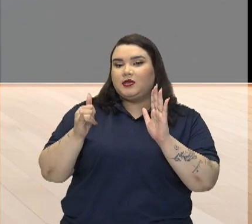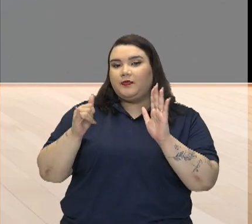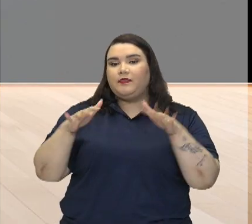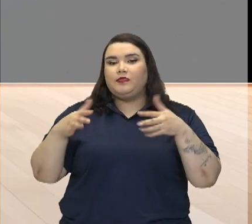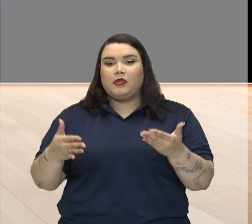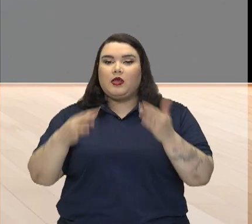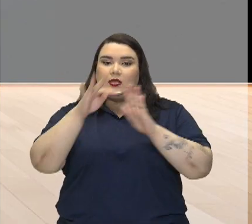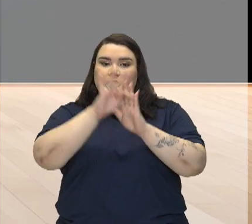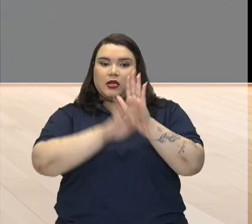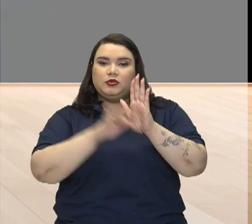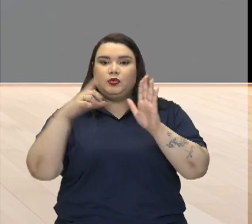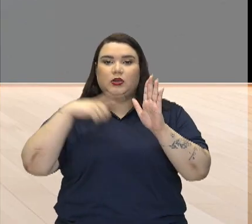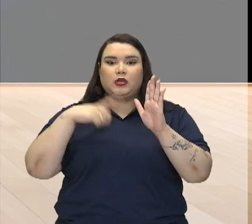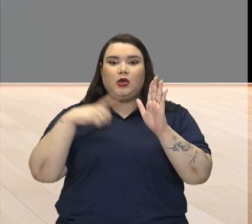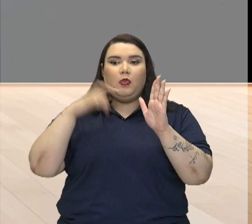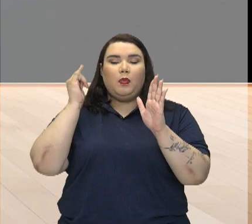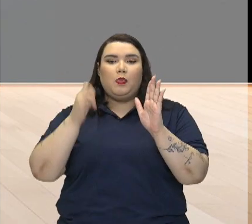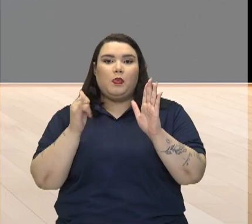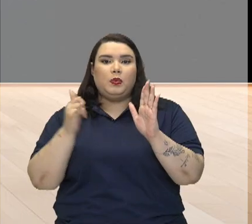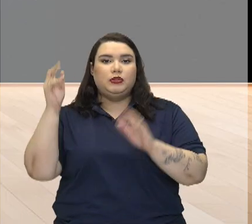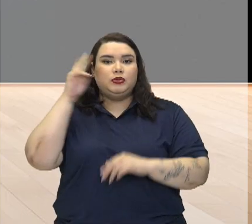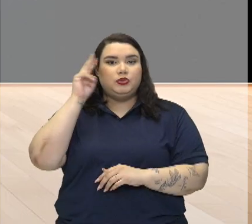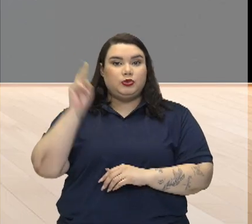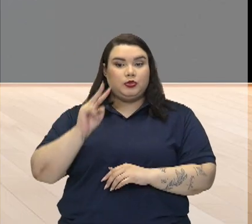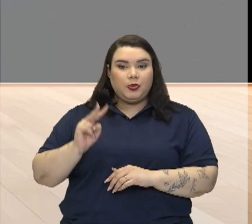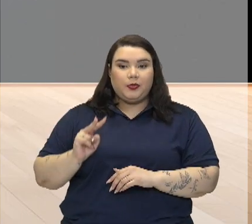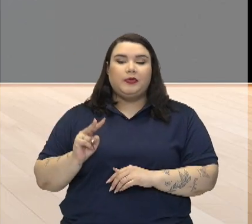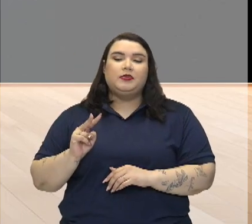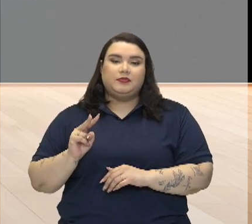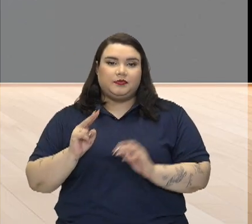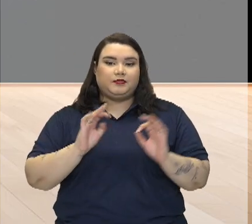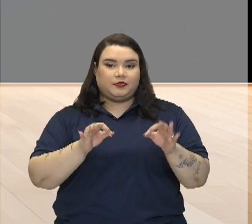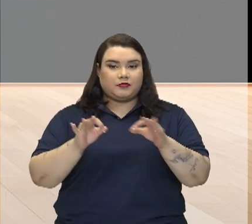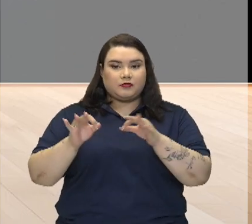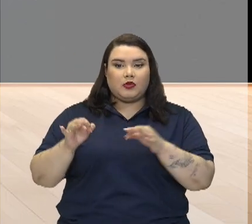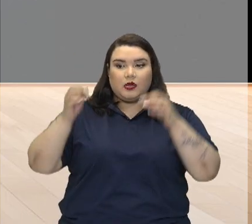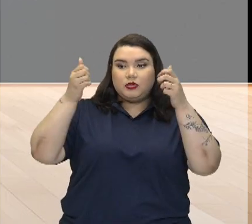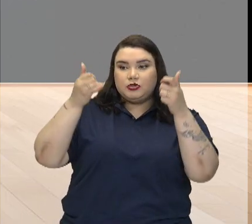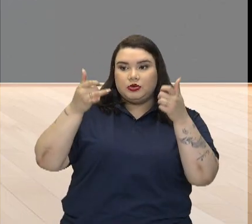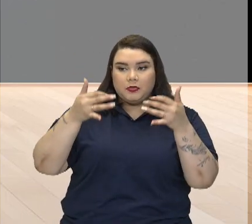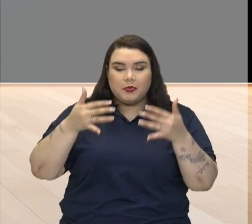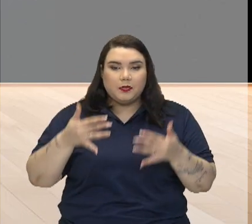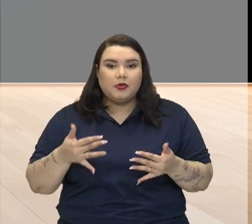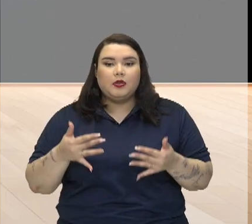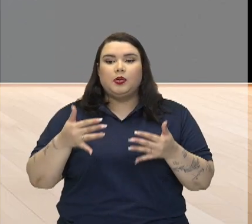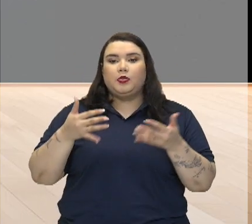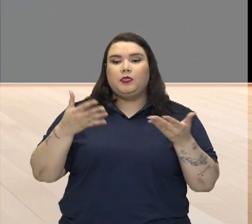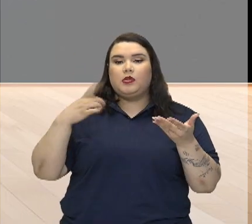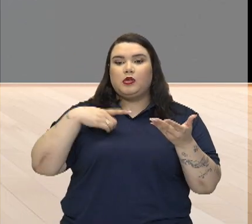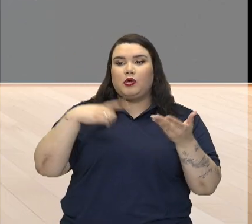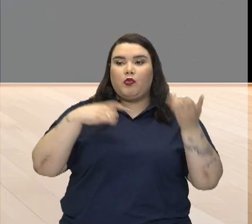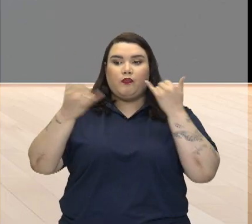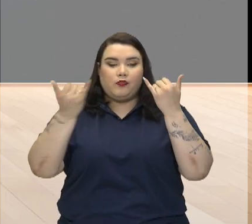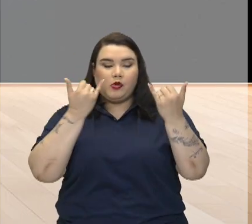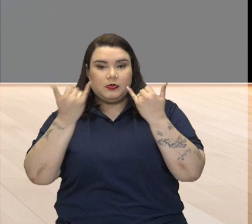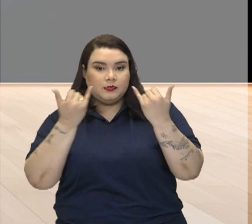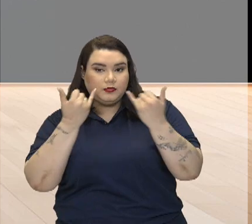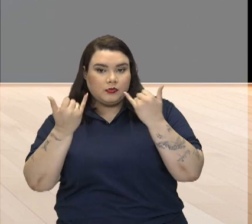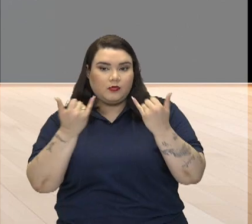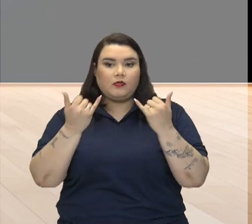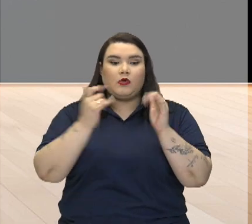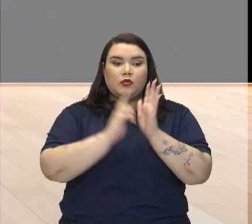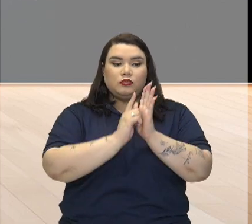textos que narram, que contam histórias, né? Que explicam, que informam. Os